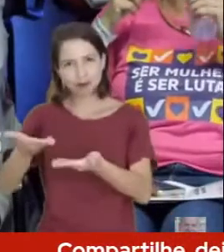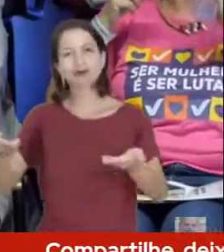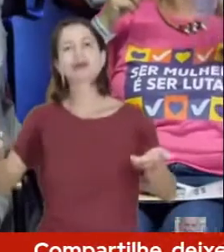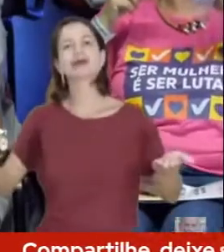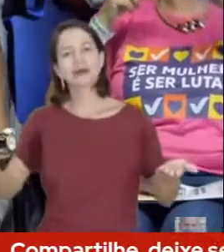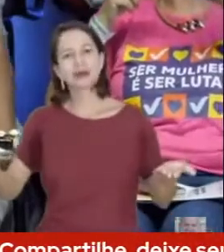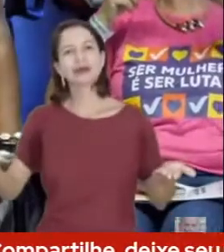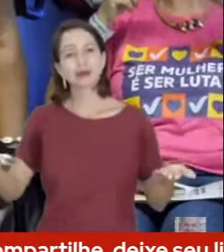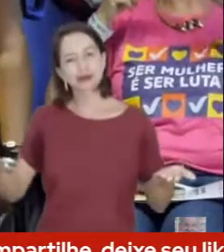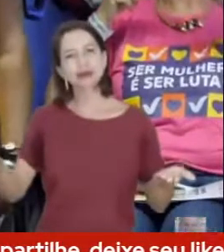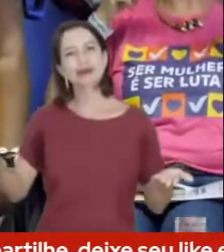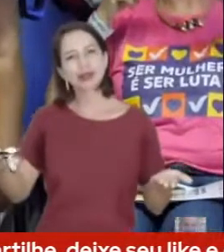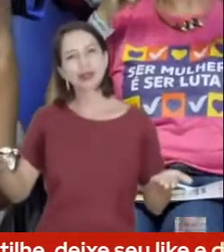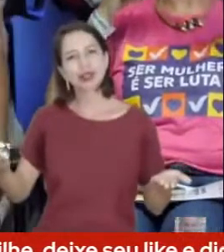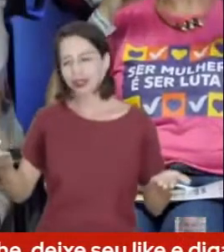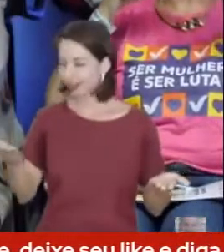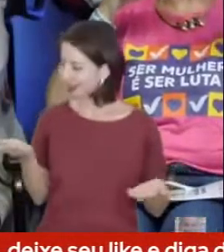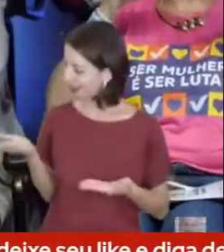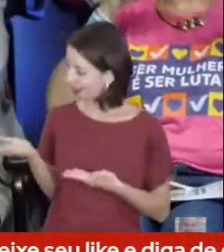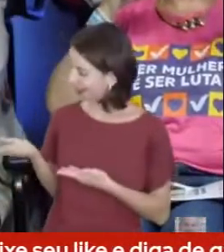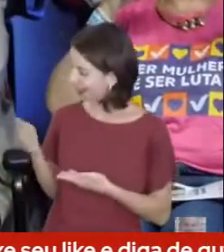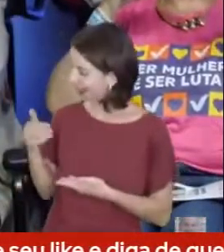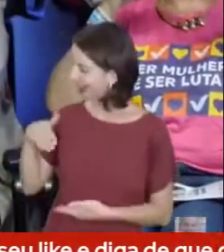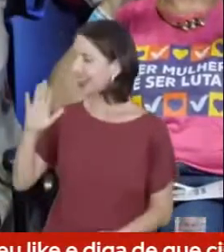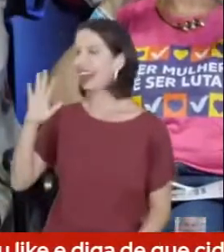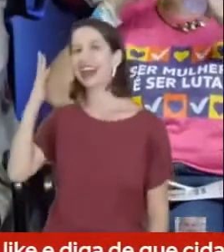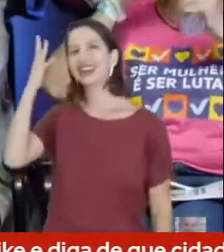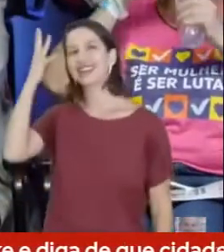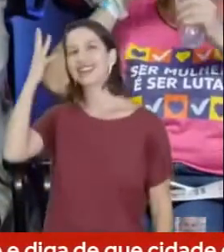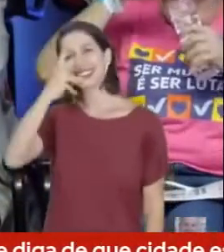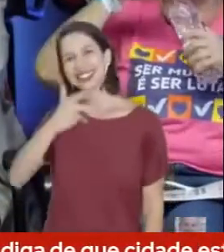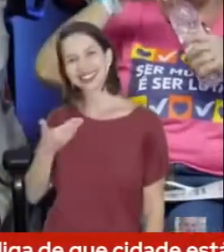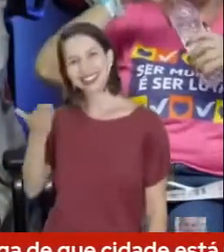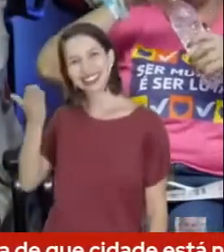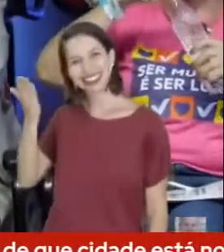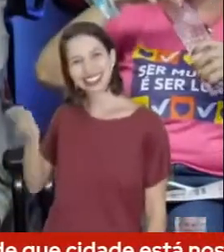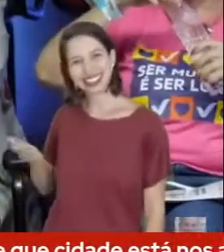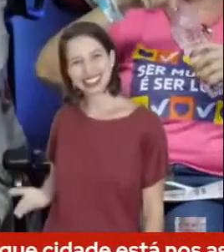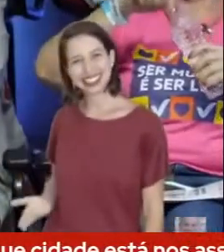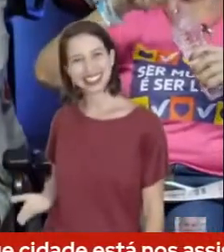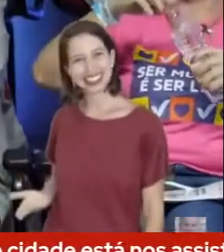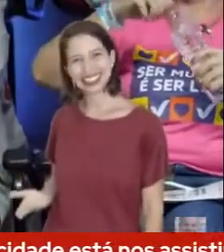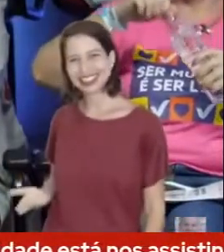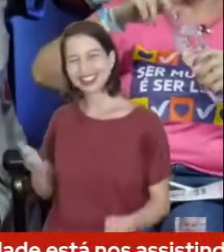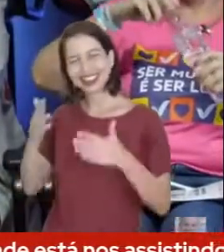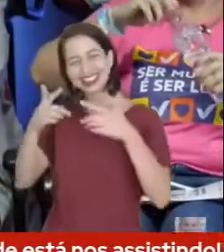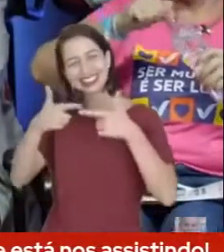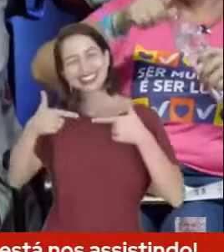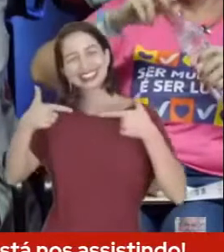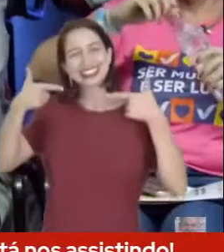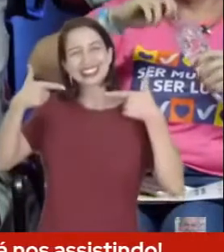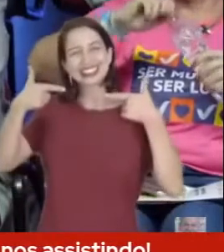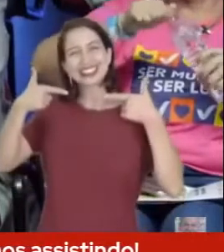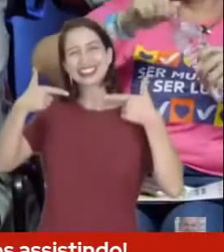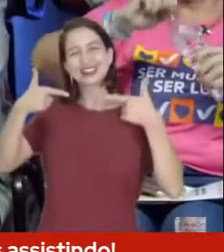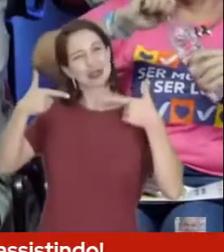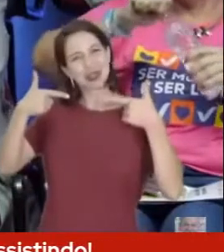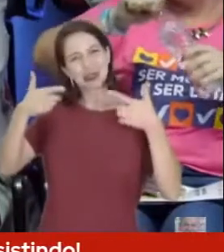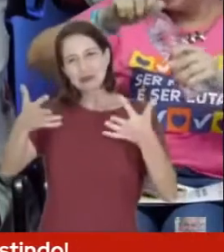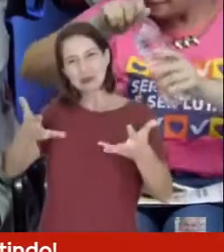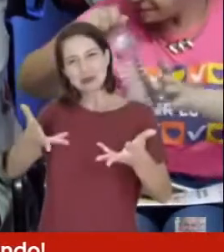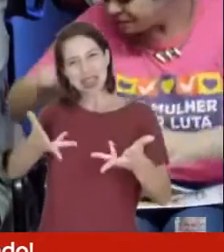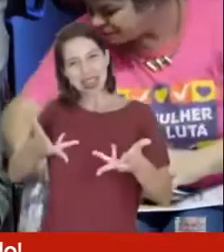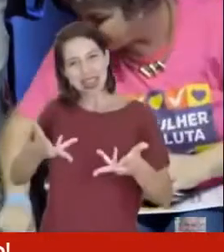bonita de todos, que está aqui ao meu lado. Ora, uma simpatia só. A Kátia Aparecida Laurino